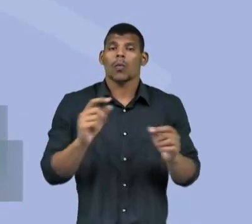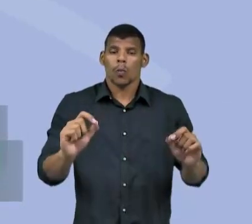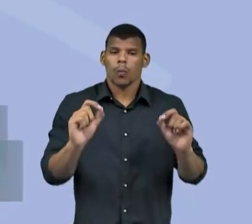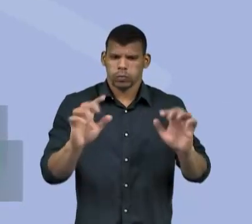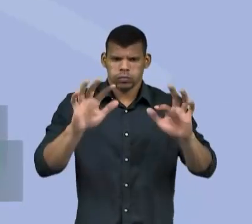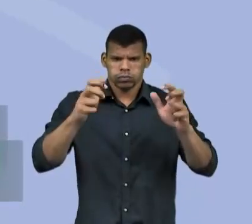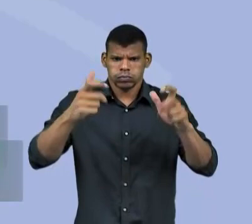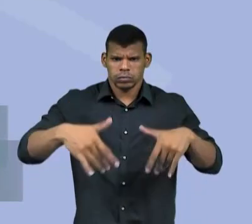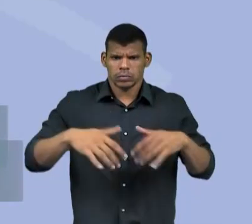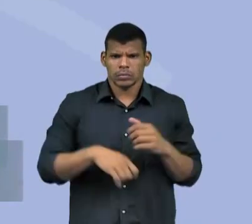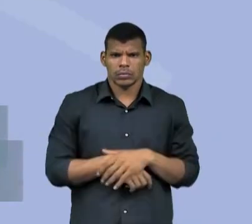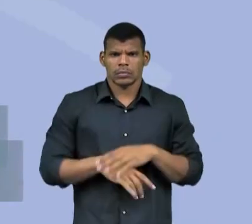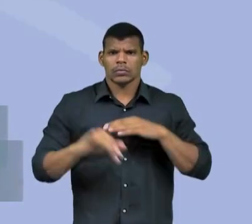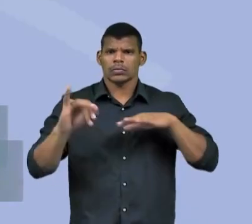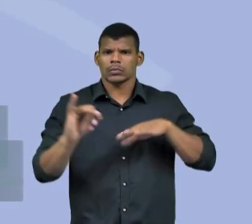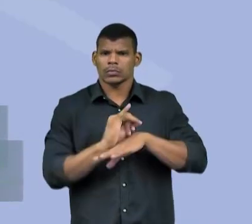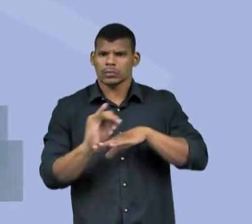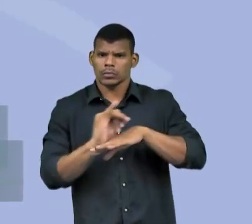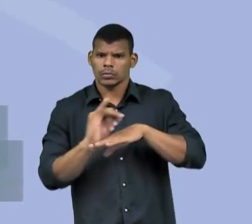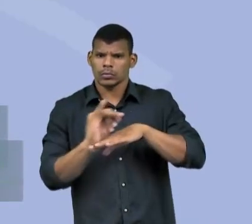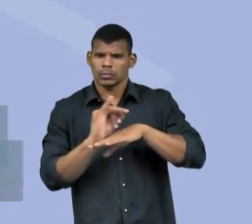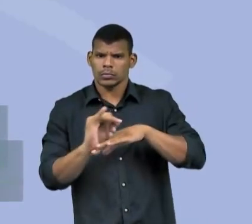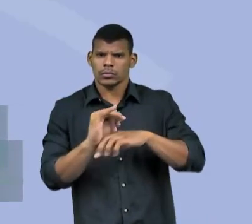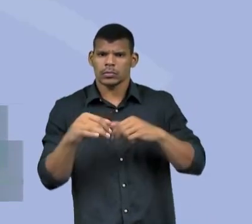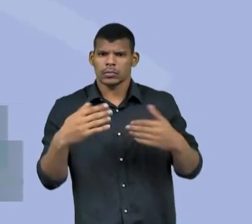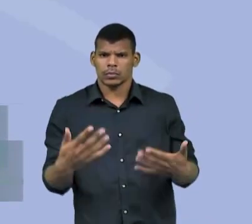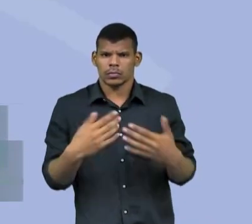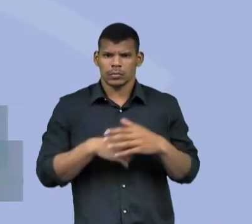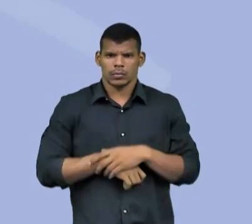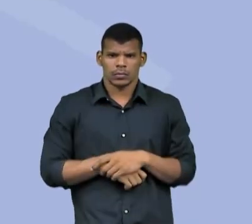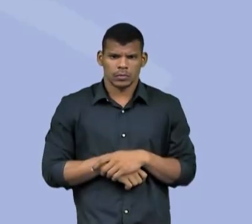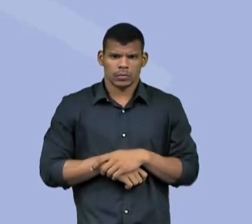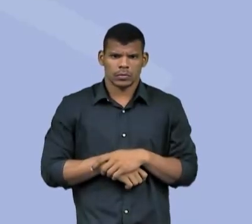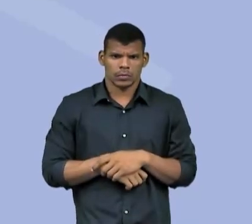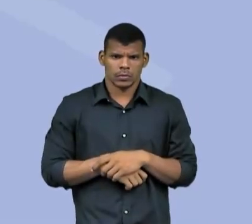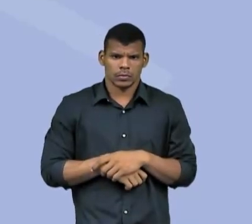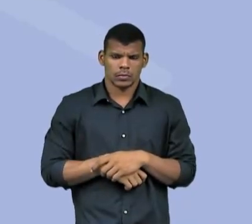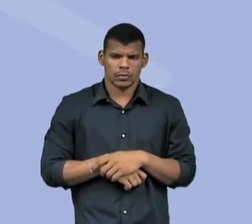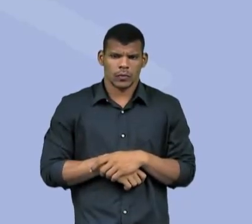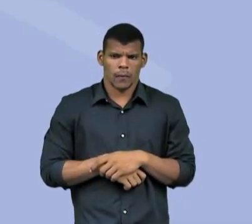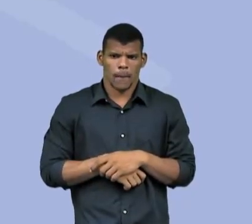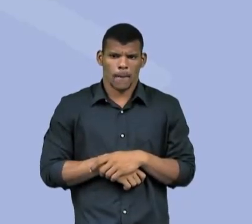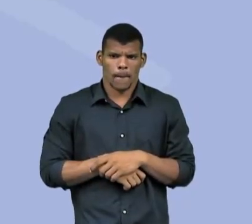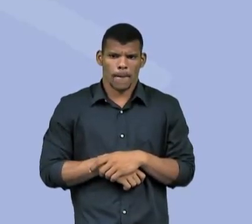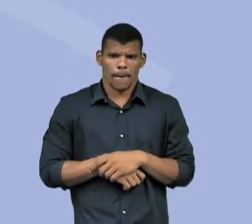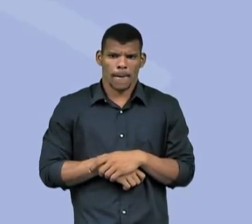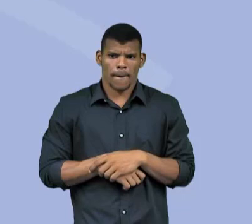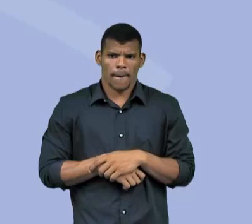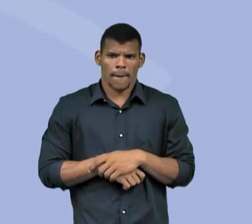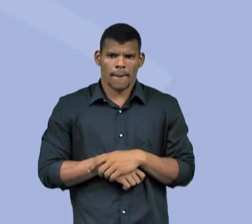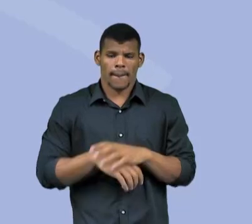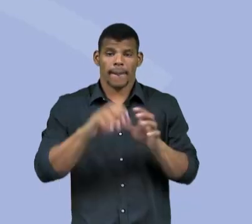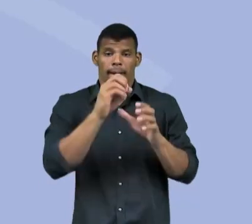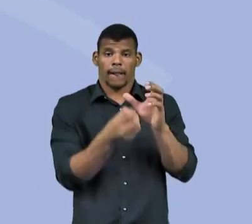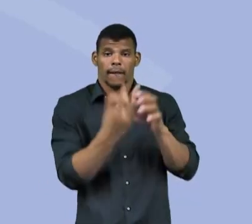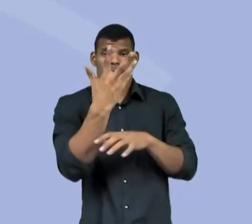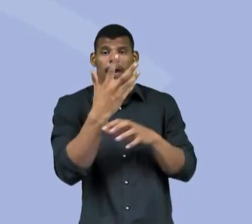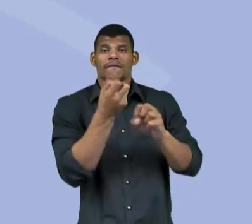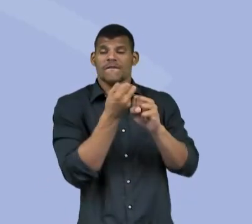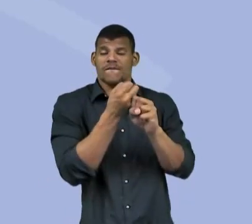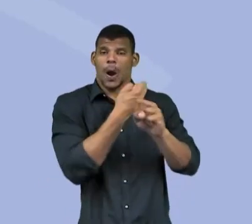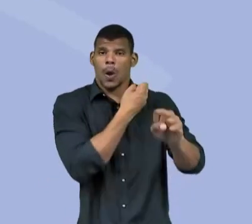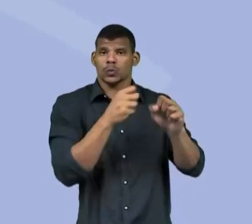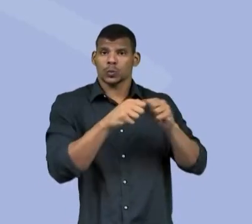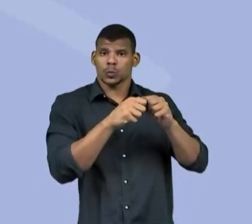feito a estratégia? Tem que estrategicamente bolar fake news, né, e